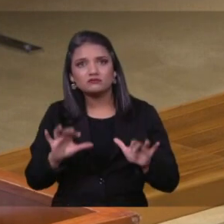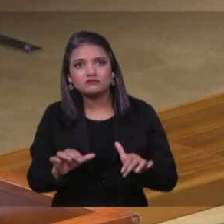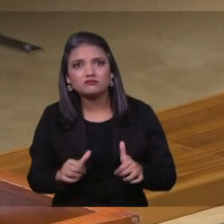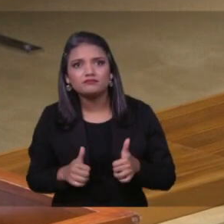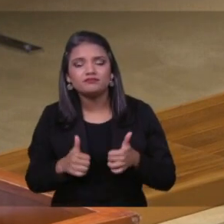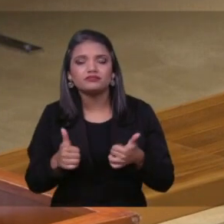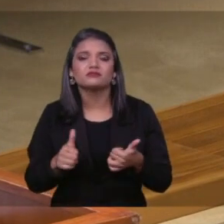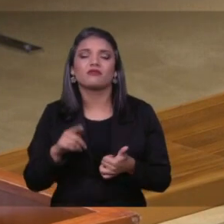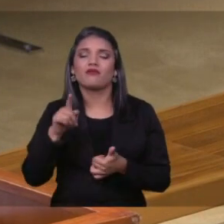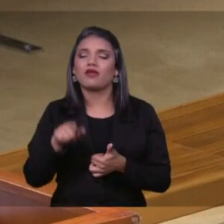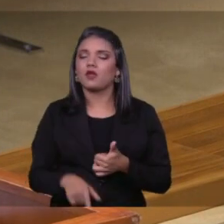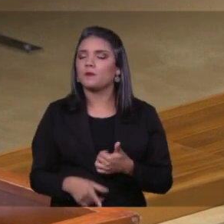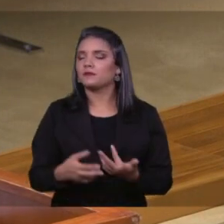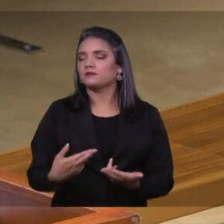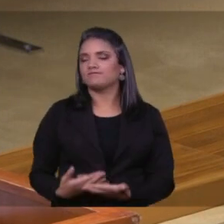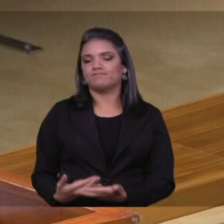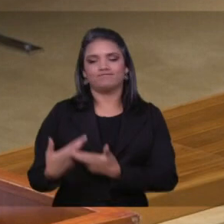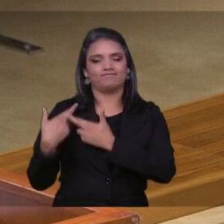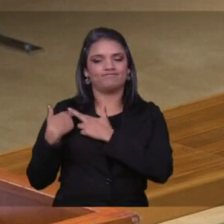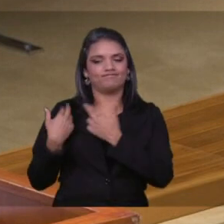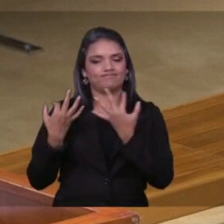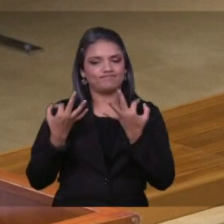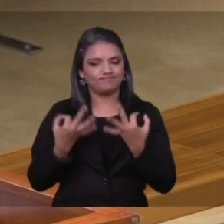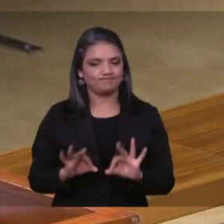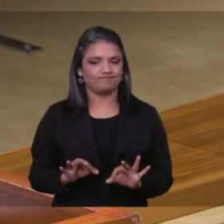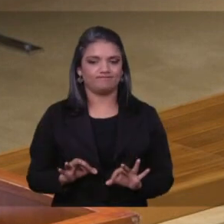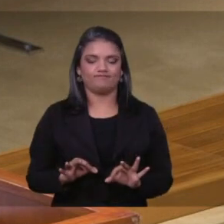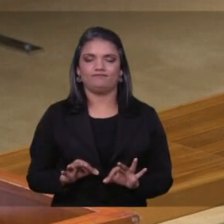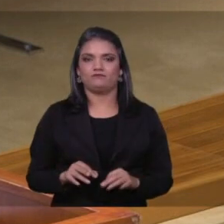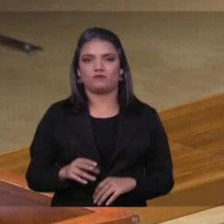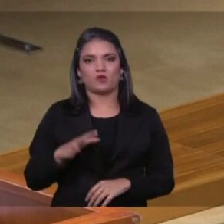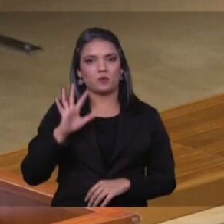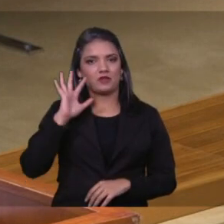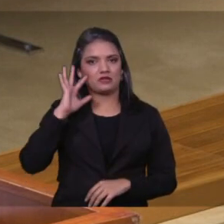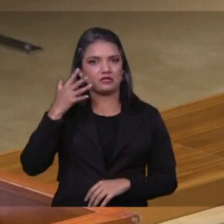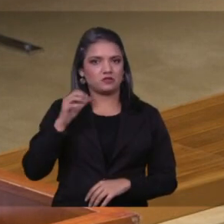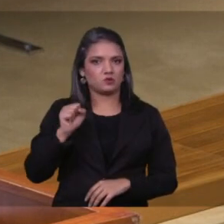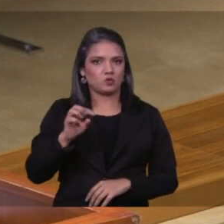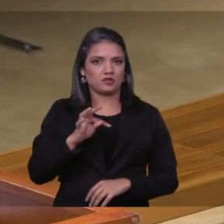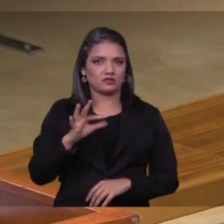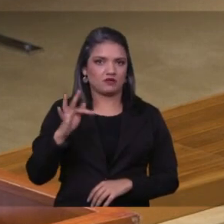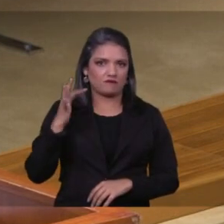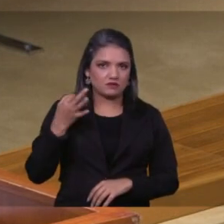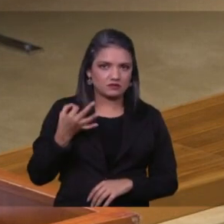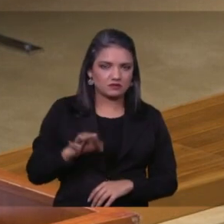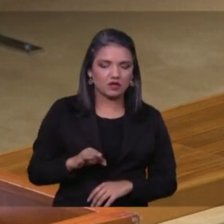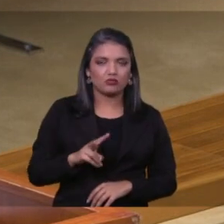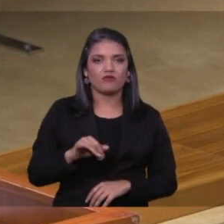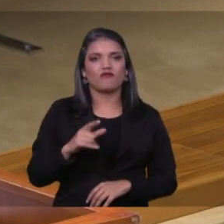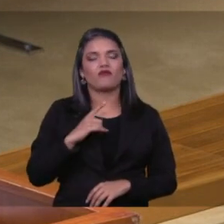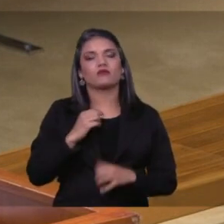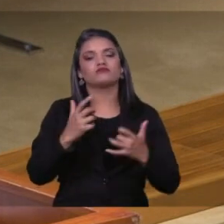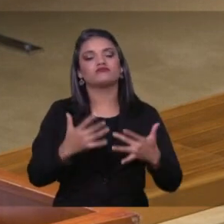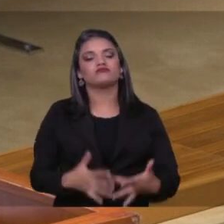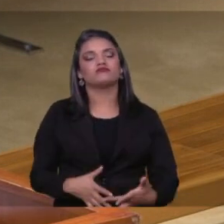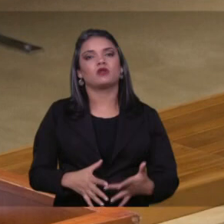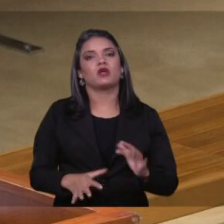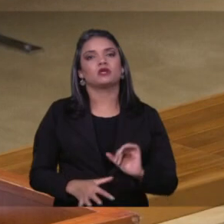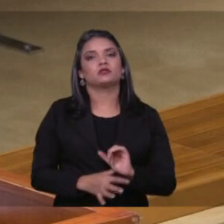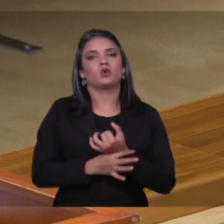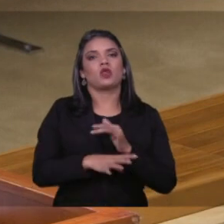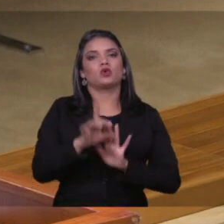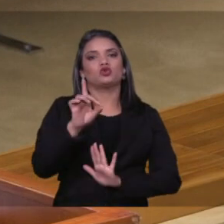É um dever impostergável. Uma decisão firme do Supremo Tribunal Federal que reafirme os direitos de